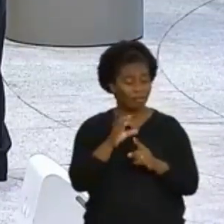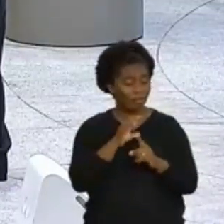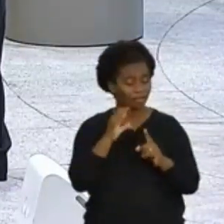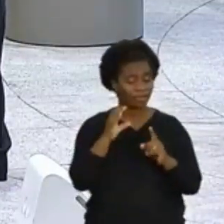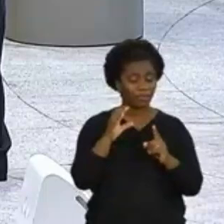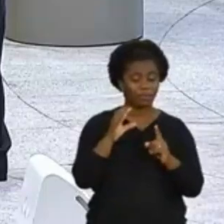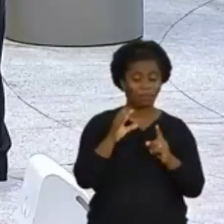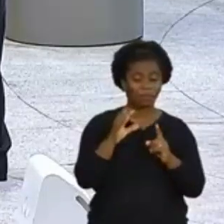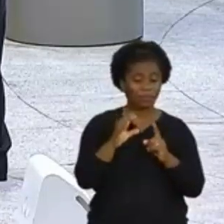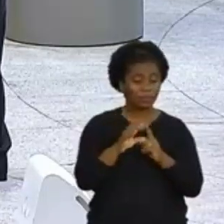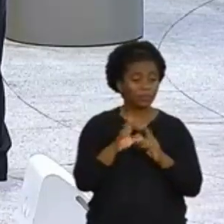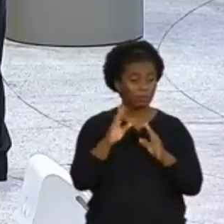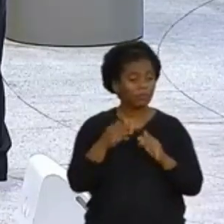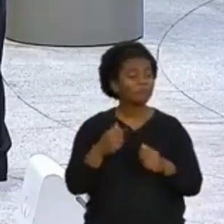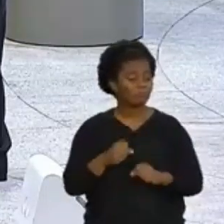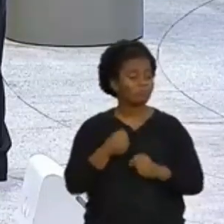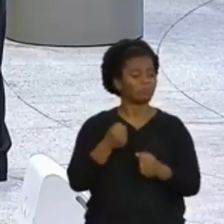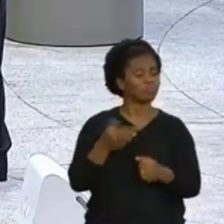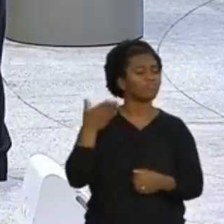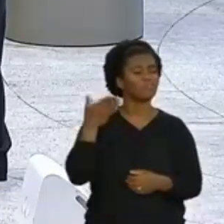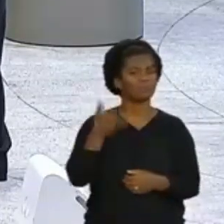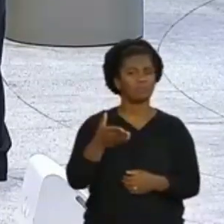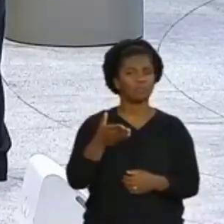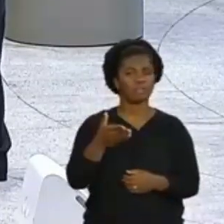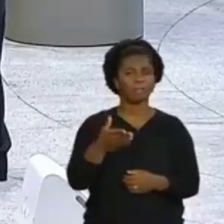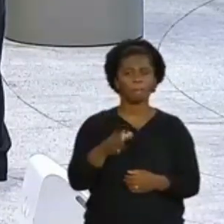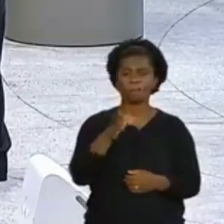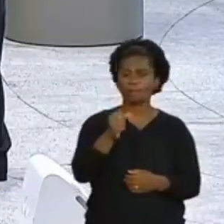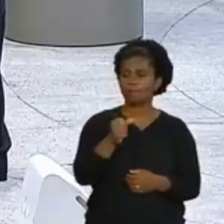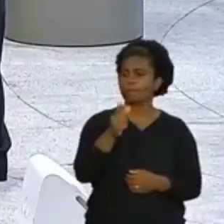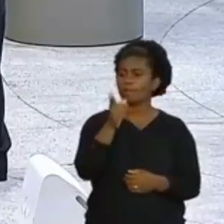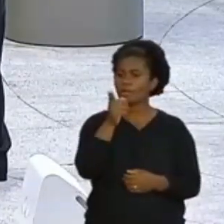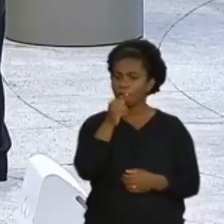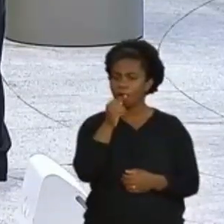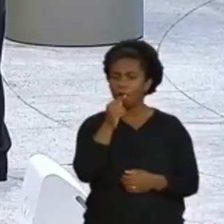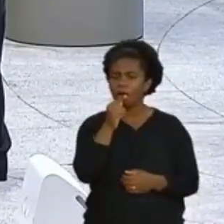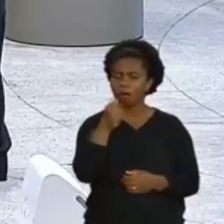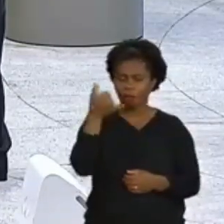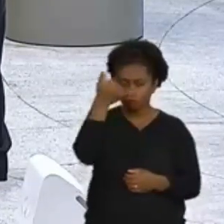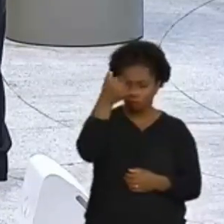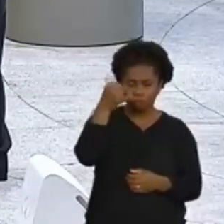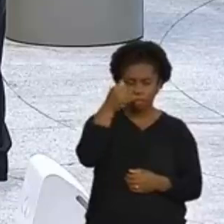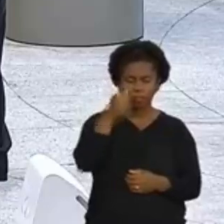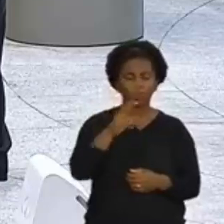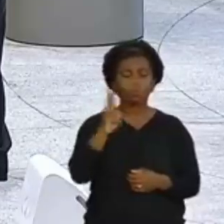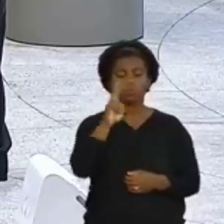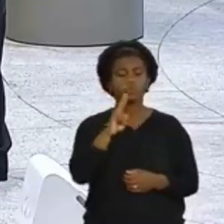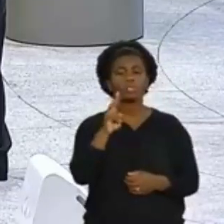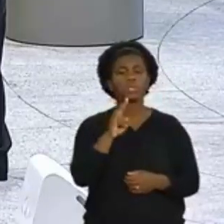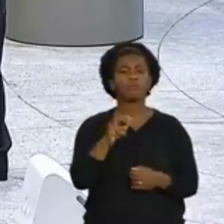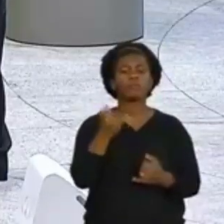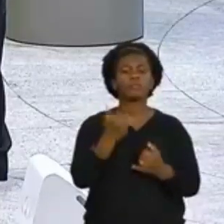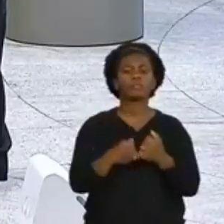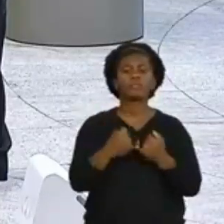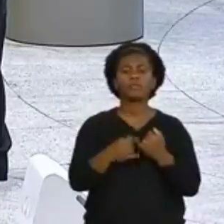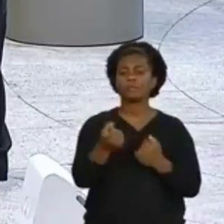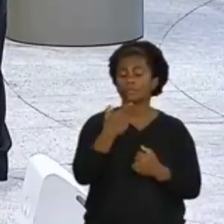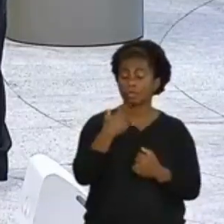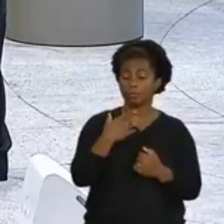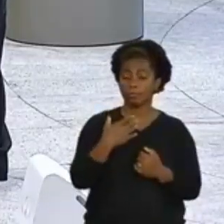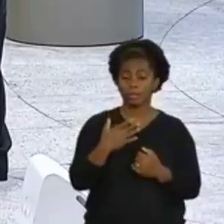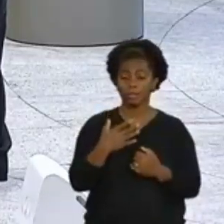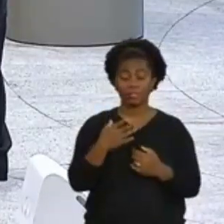um remédio. Eu chego a ficar nervosa porque, assim, hoje eu tenho paz, eu estou